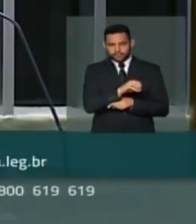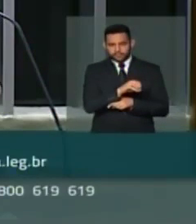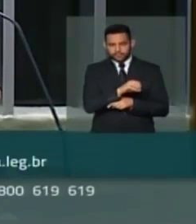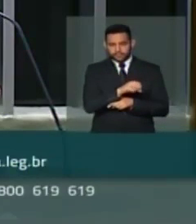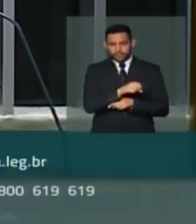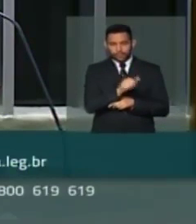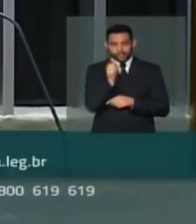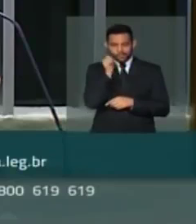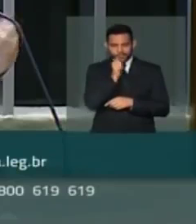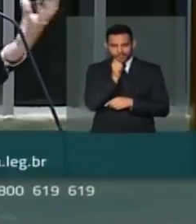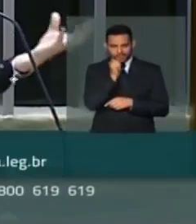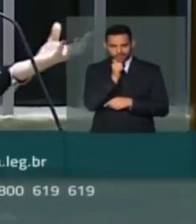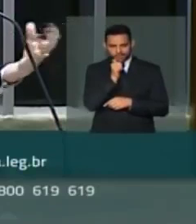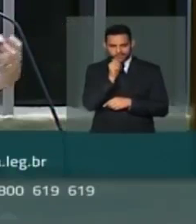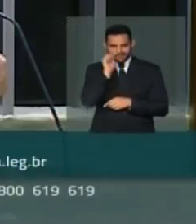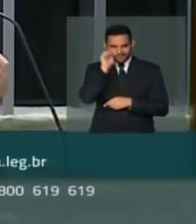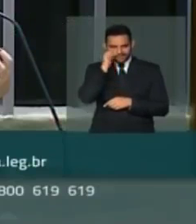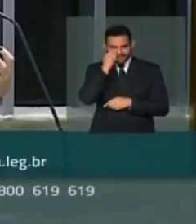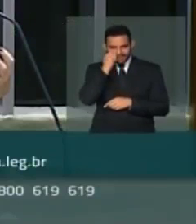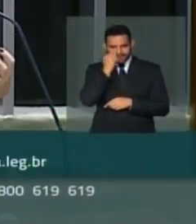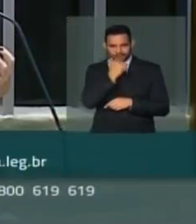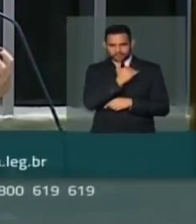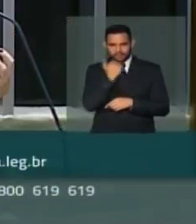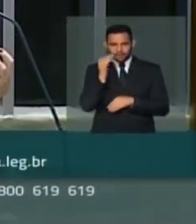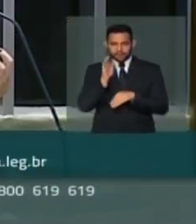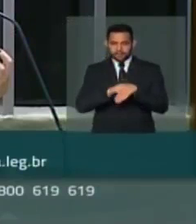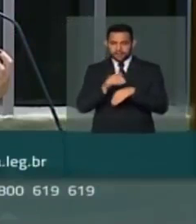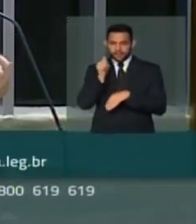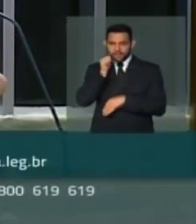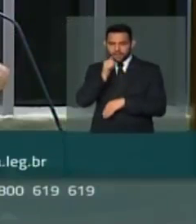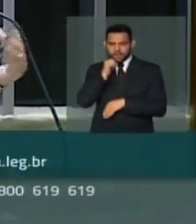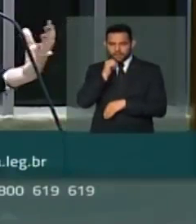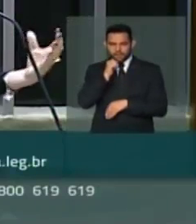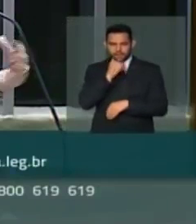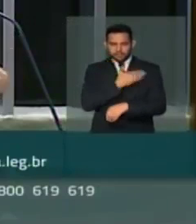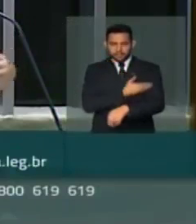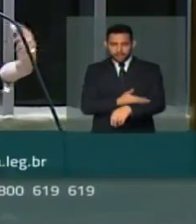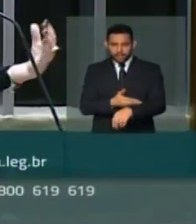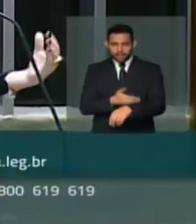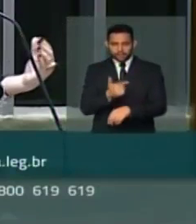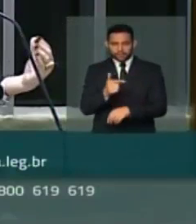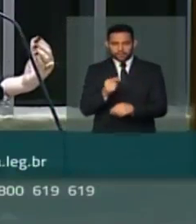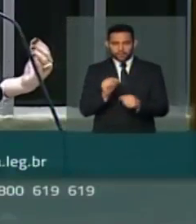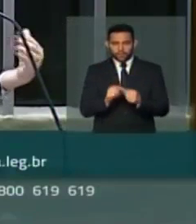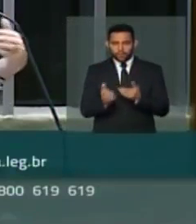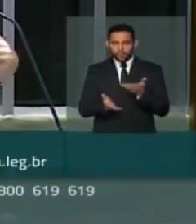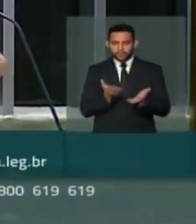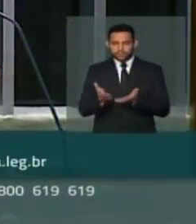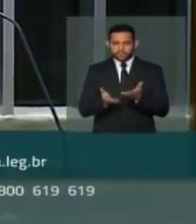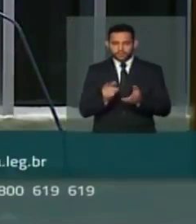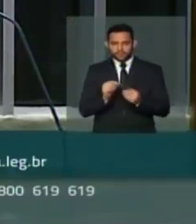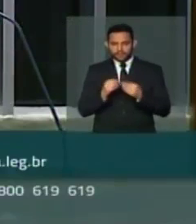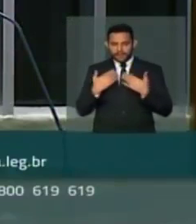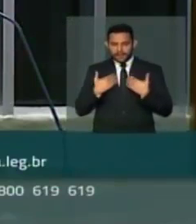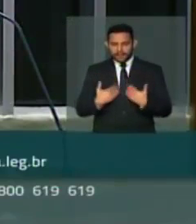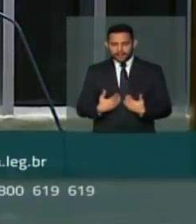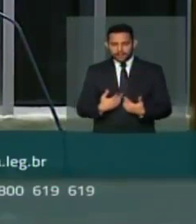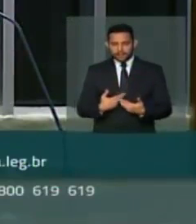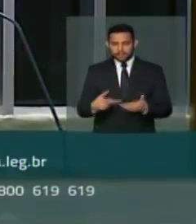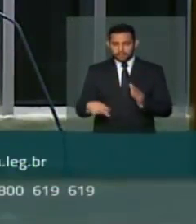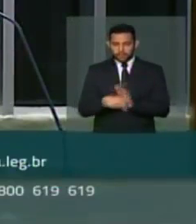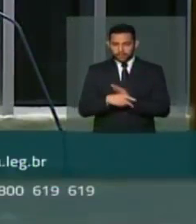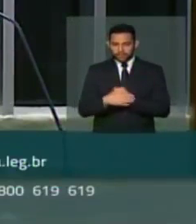Quando as mulheres negras morrem mais que as mulheres brancas, não são só as condições clínicas, fisiológicas